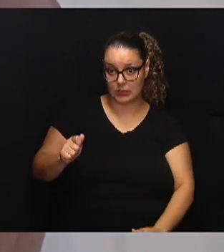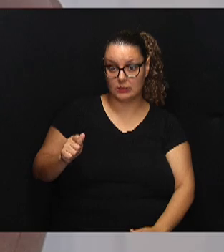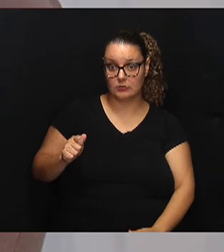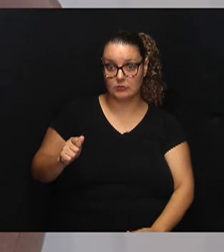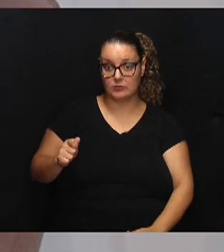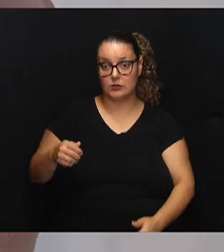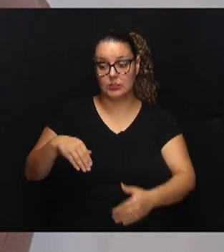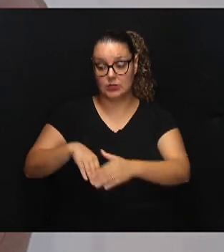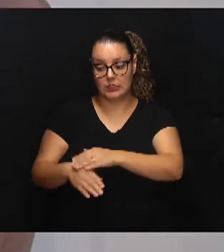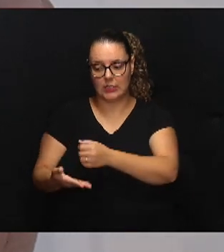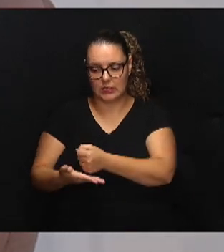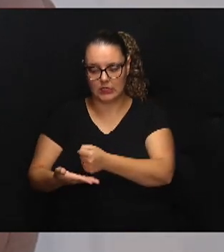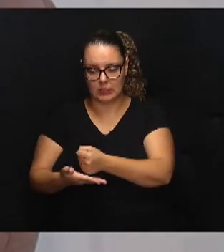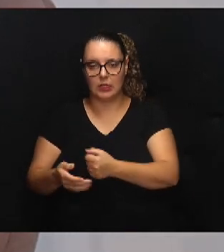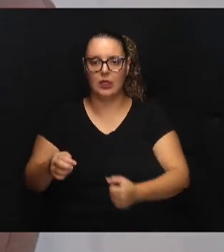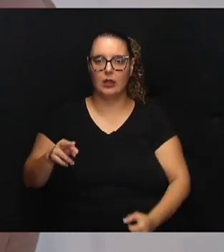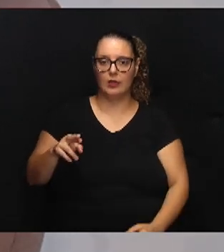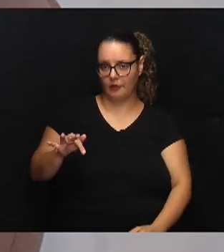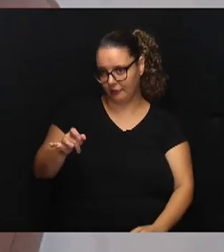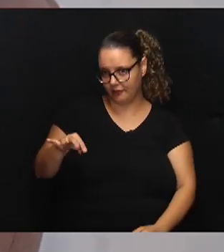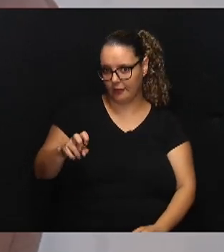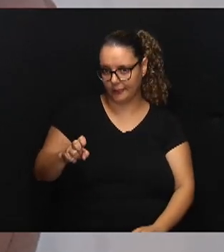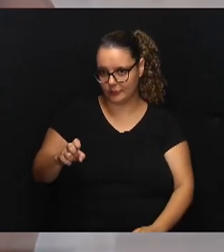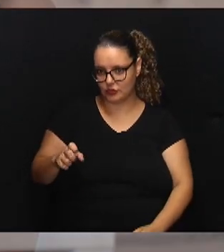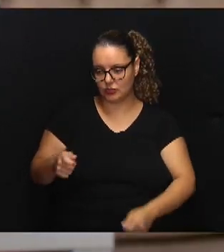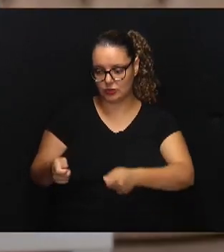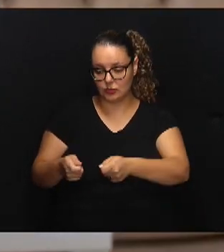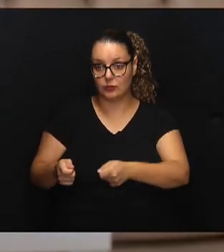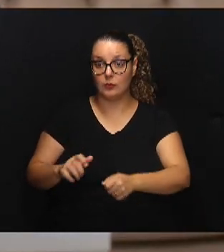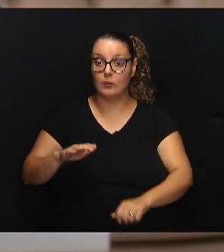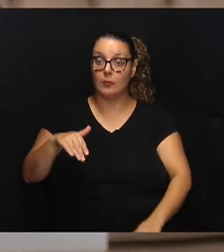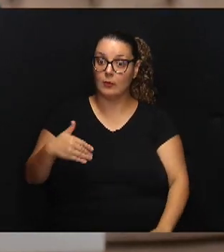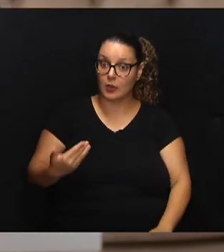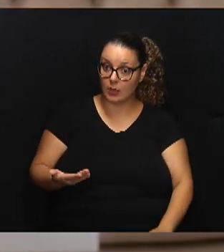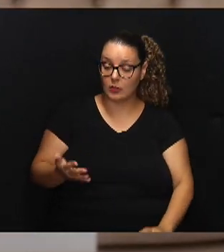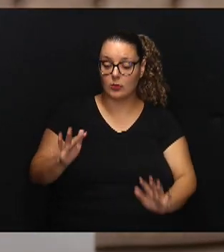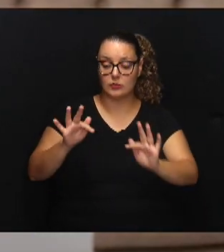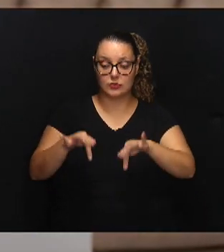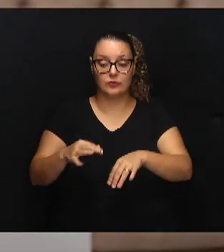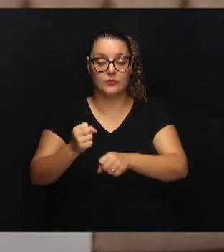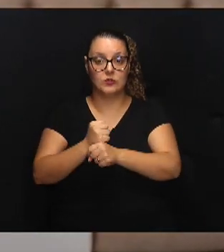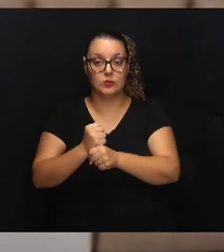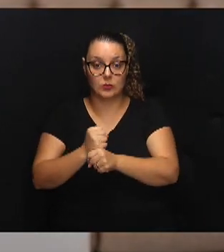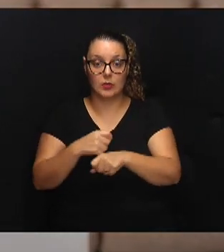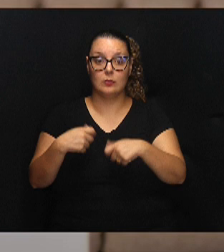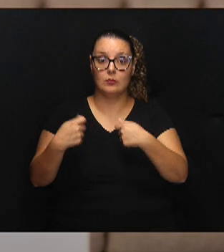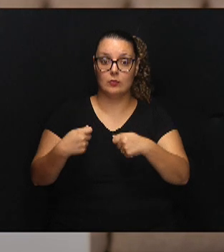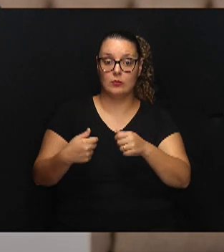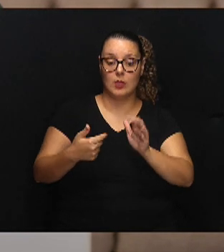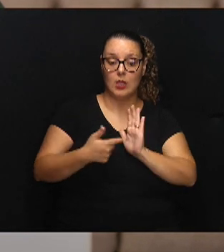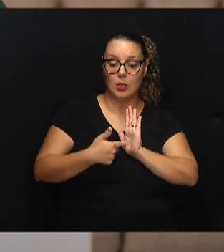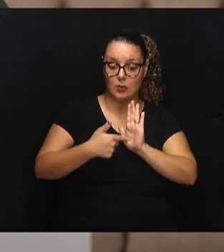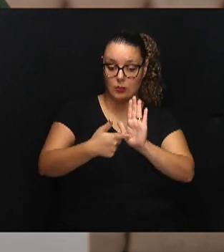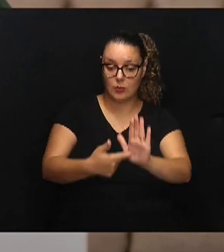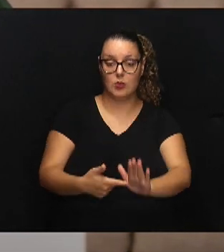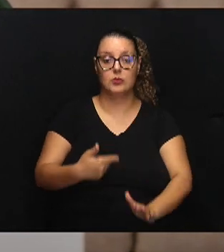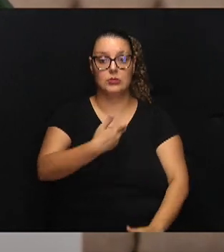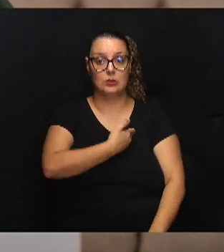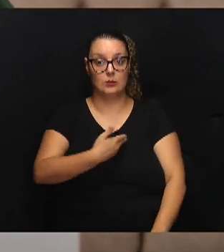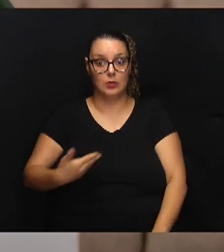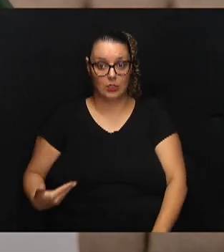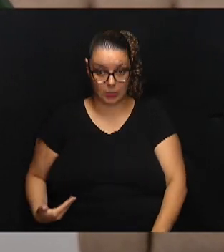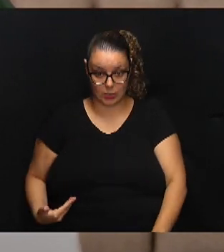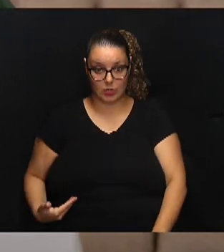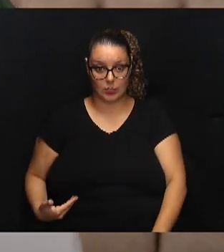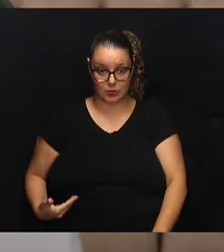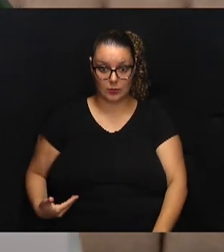retido na fonte. No entanto, chega no final do ano, você precisa mostrar para o governo, precisa